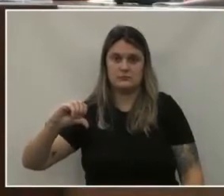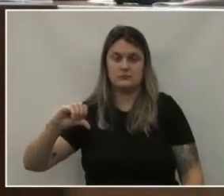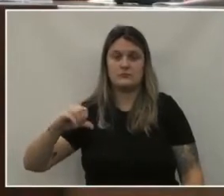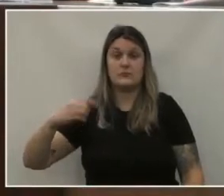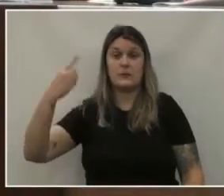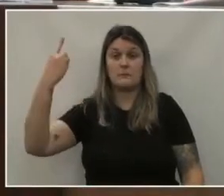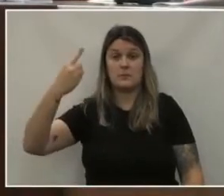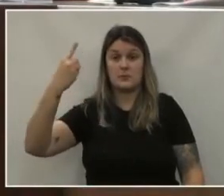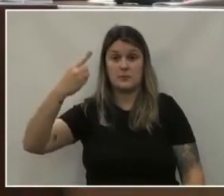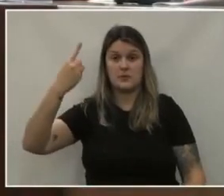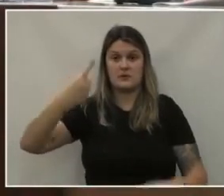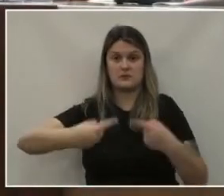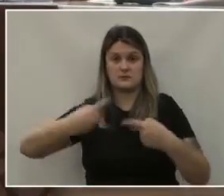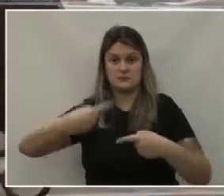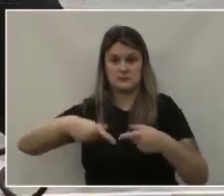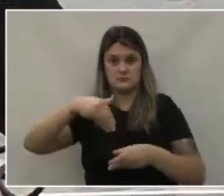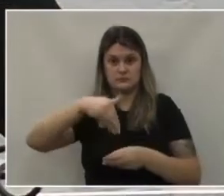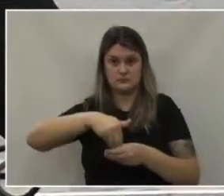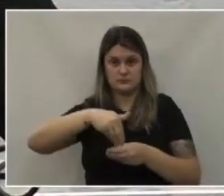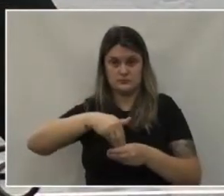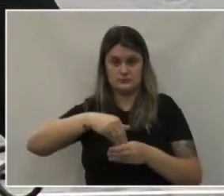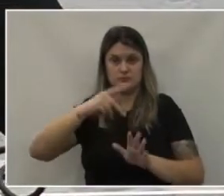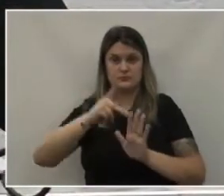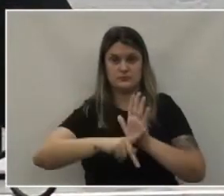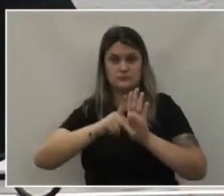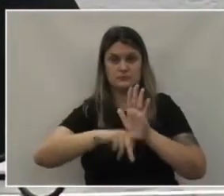Em primeira discussão e votação,